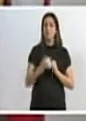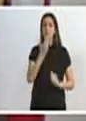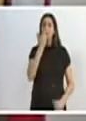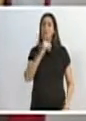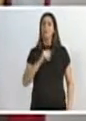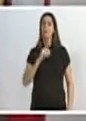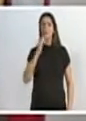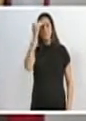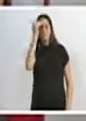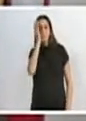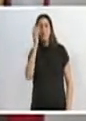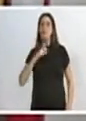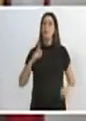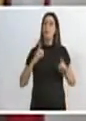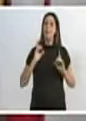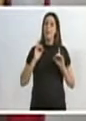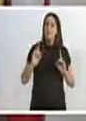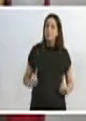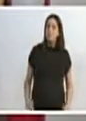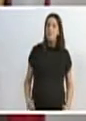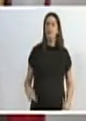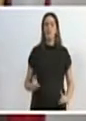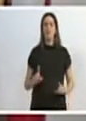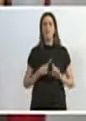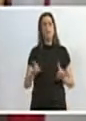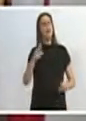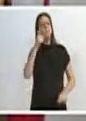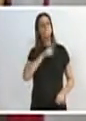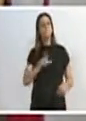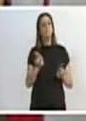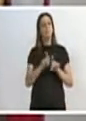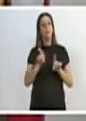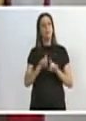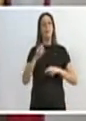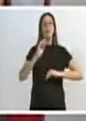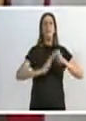inclusão, tem a possibilidade da autonomia na prática do esporte.